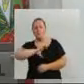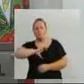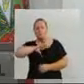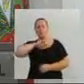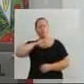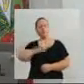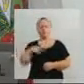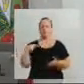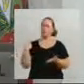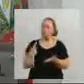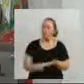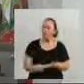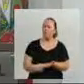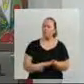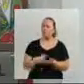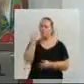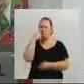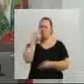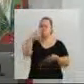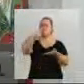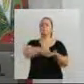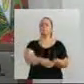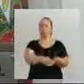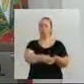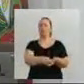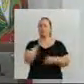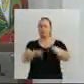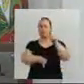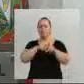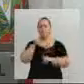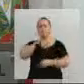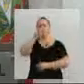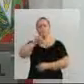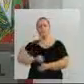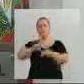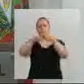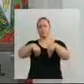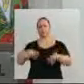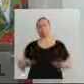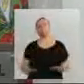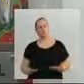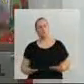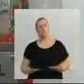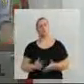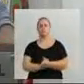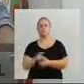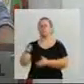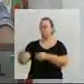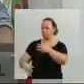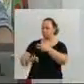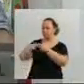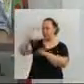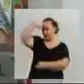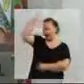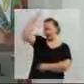compromisso necessário para que a nossa população não fosse prejudicada, mais uma vez. Concedo a parte ao vereador Adriano